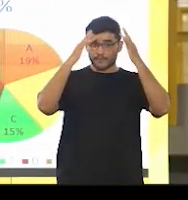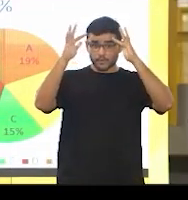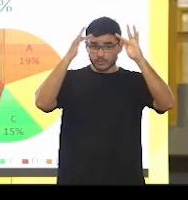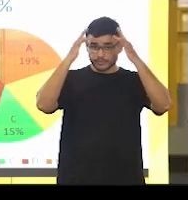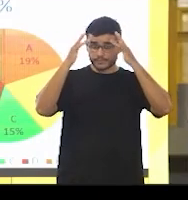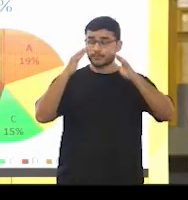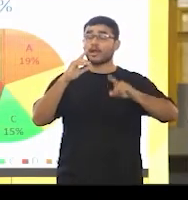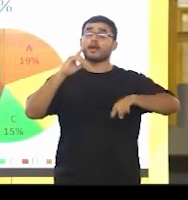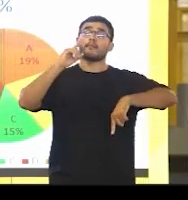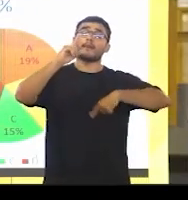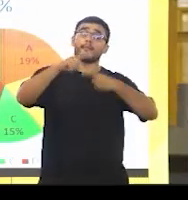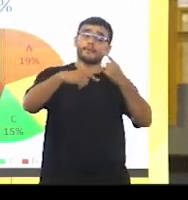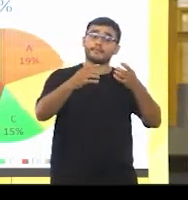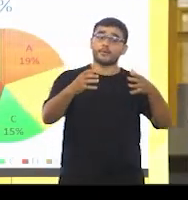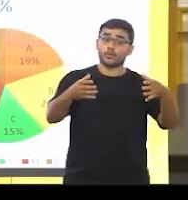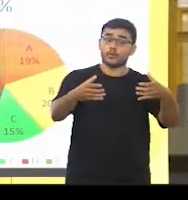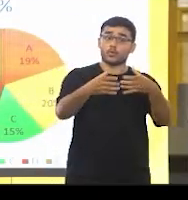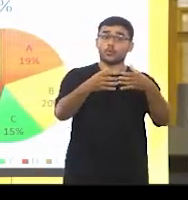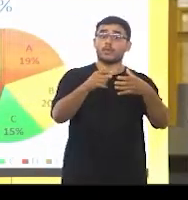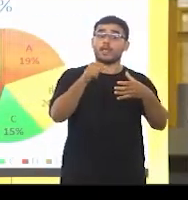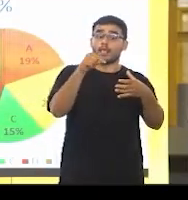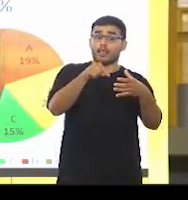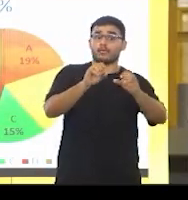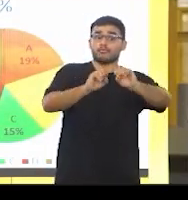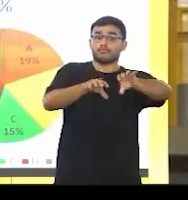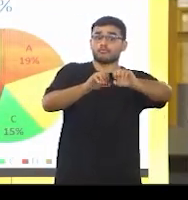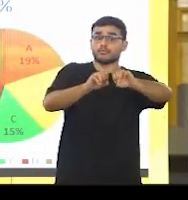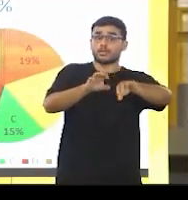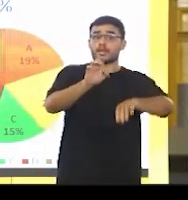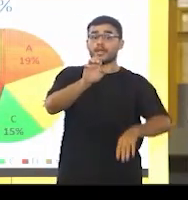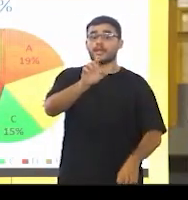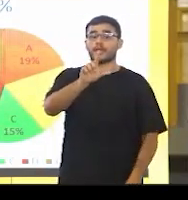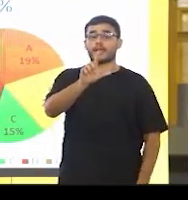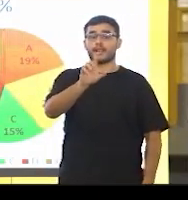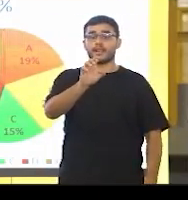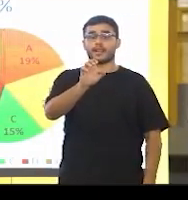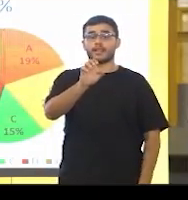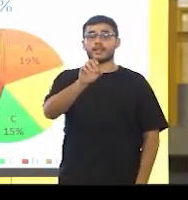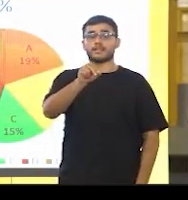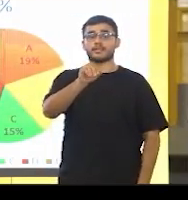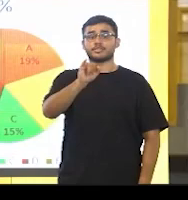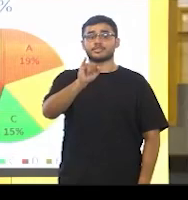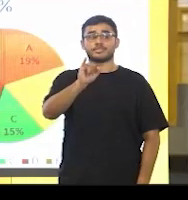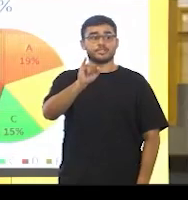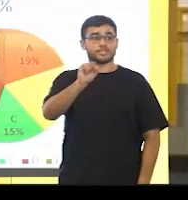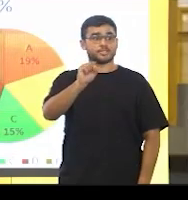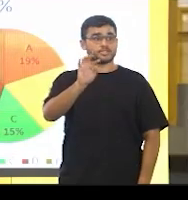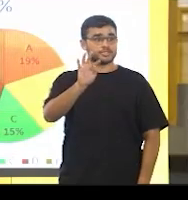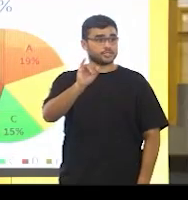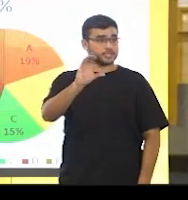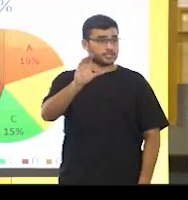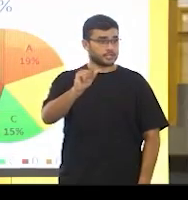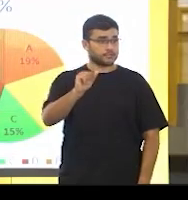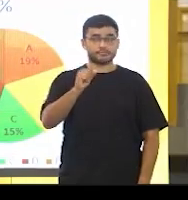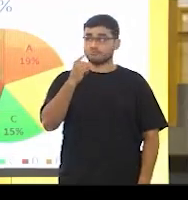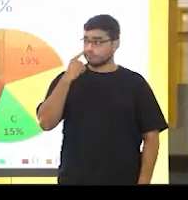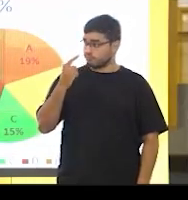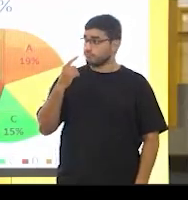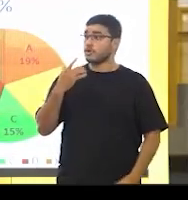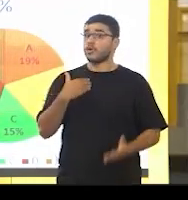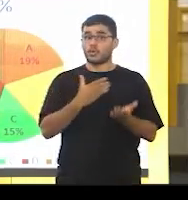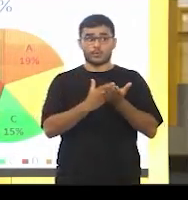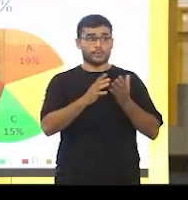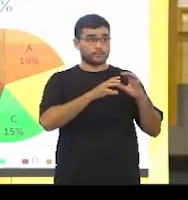escolas helênicas. Então observa, nós começamos a filosofia antiga nos pré-socráticos